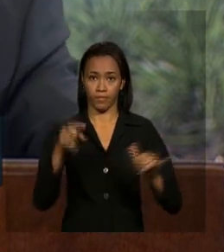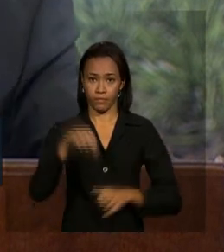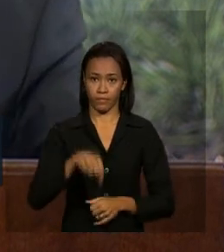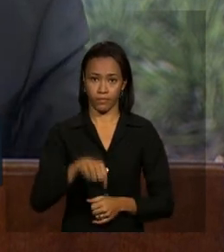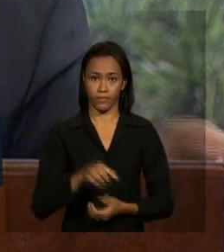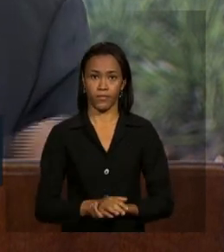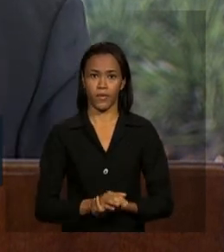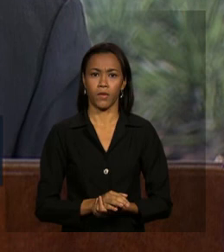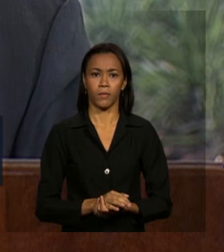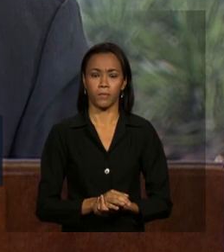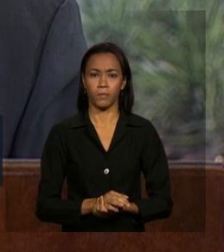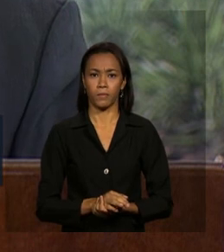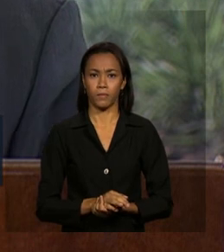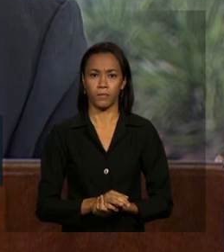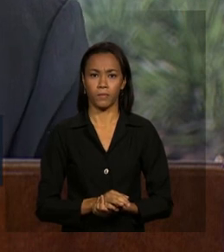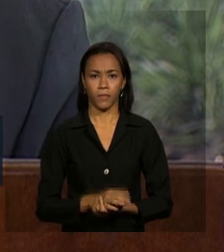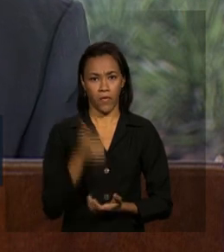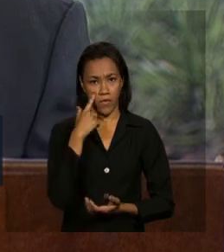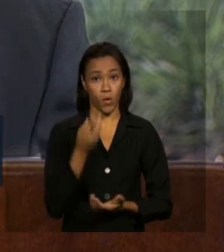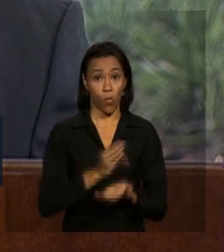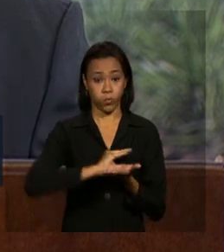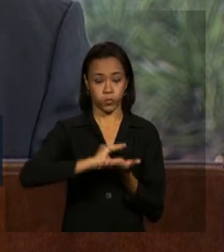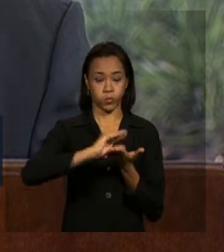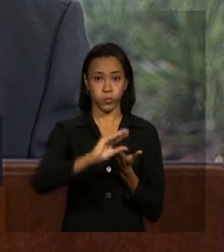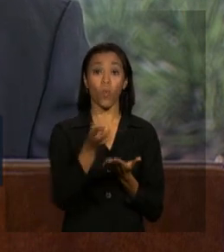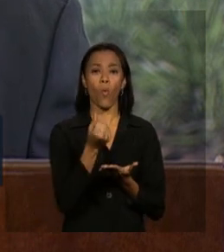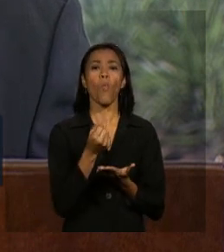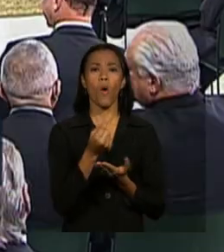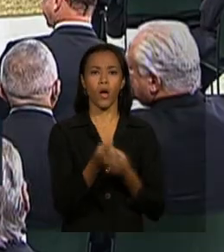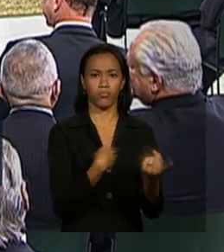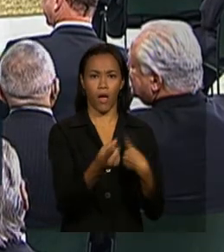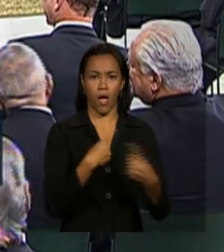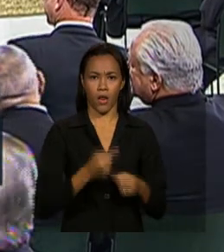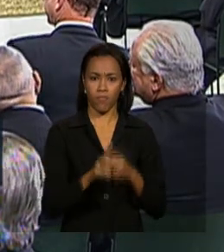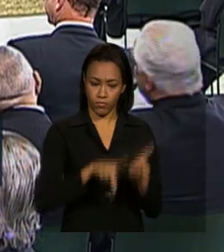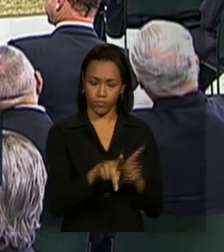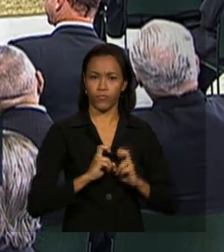aos investimentos previstos para a área Ferroviária aqui